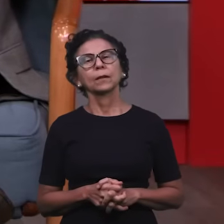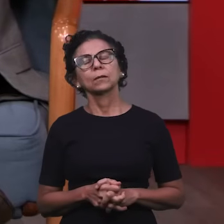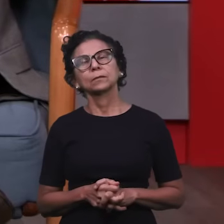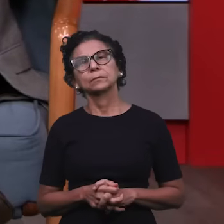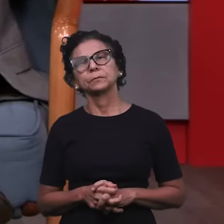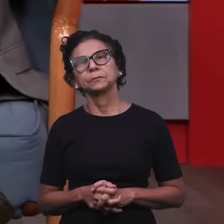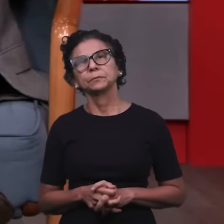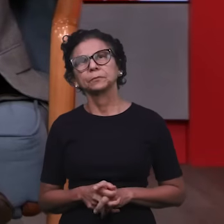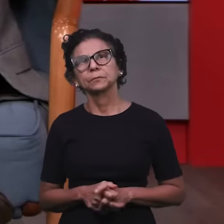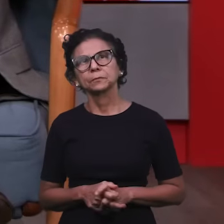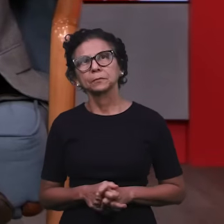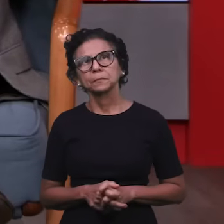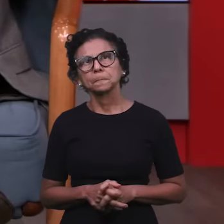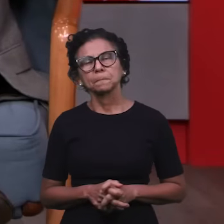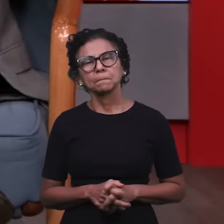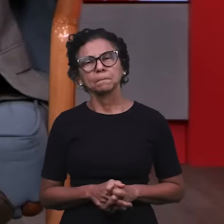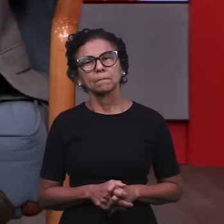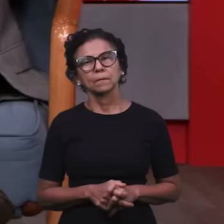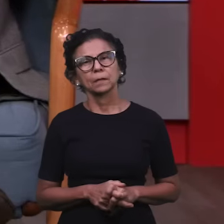Vejam,